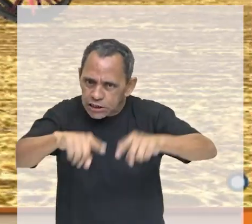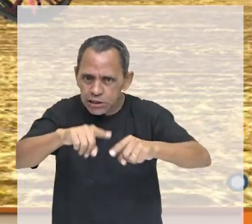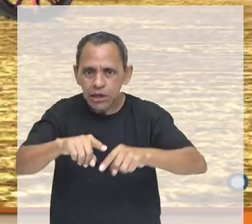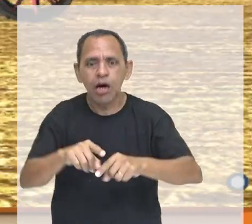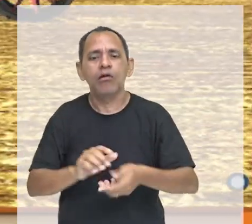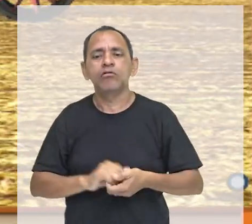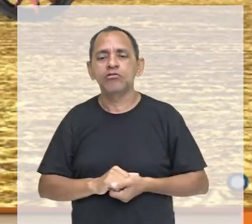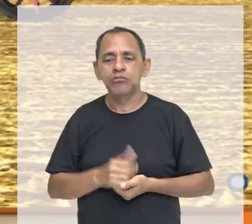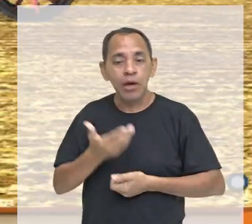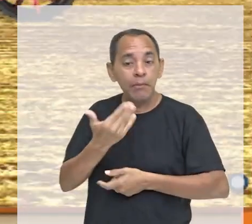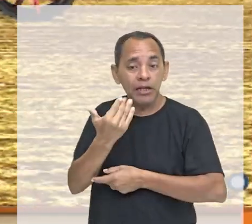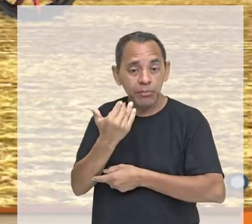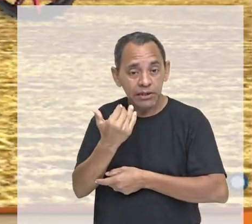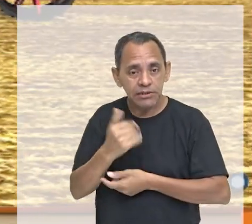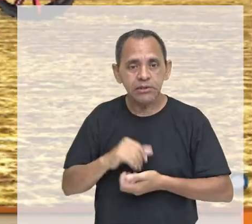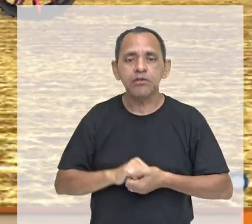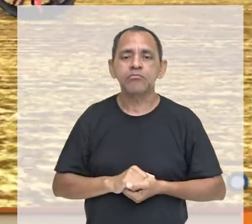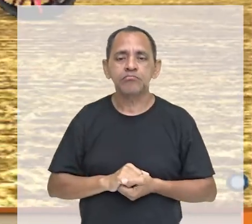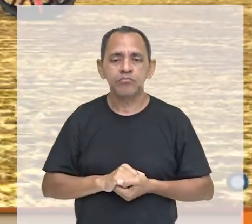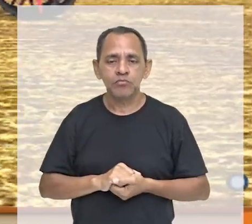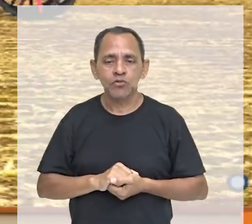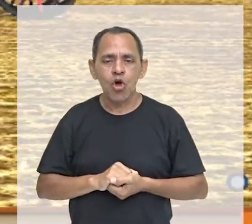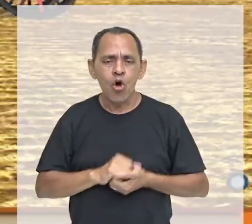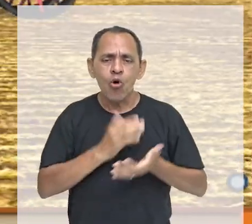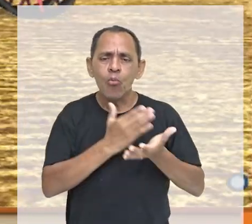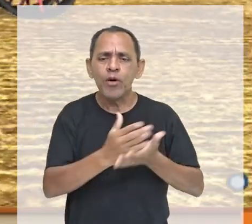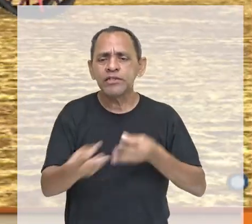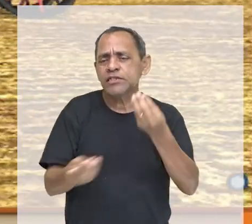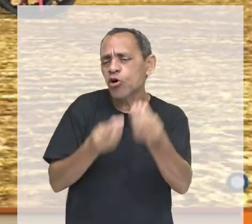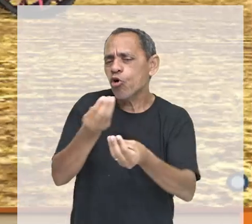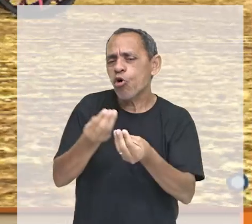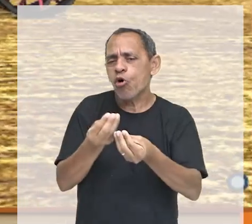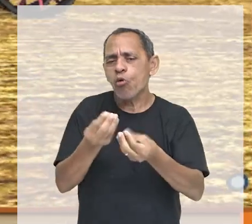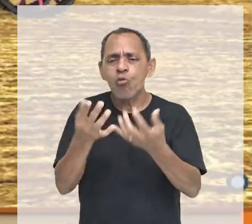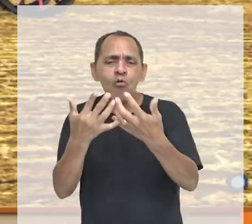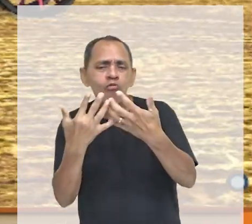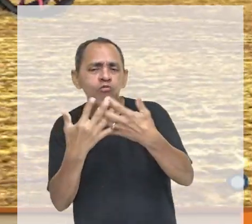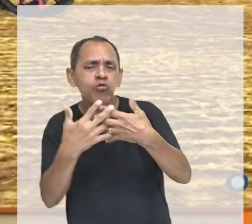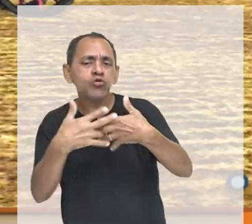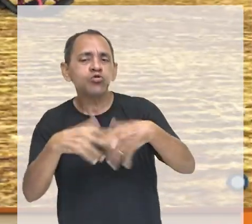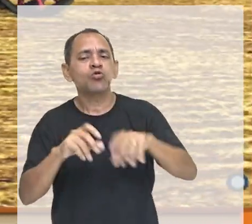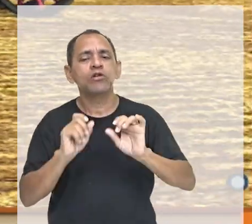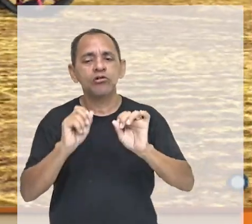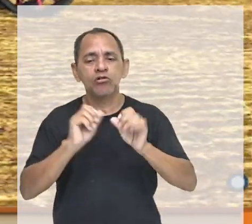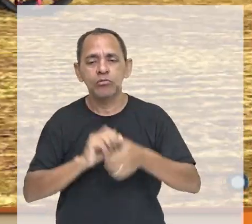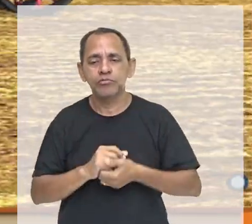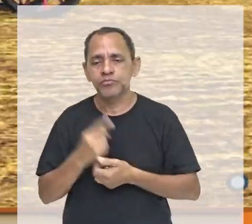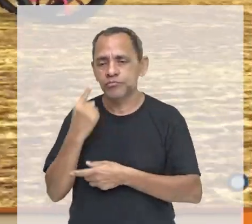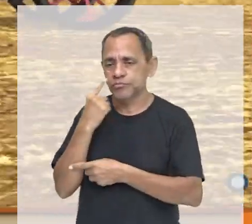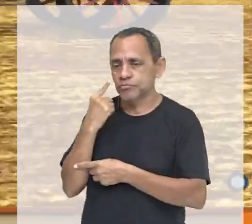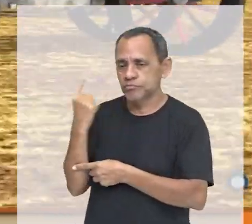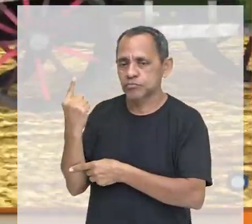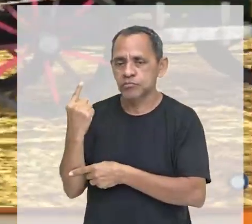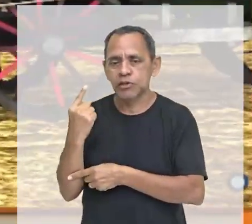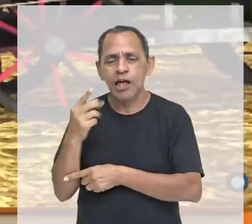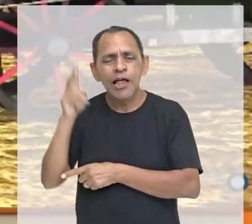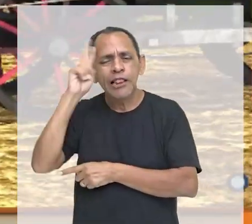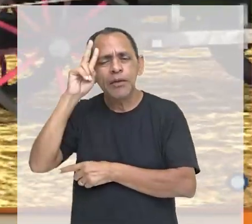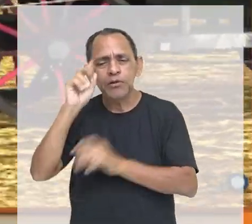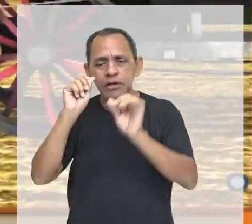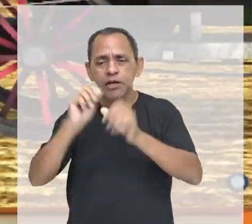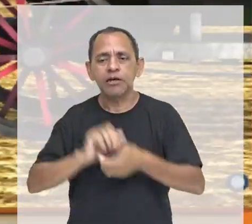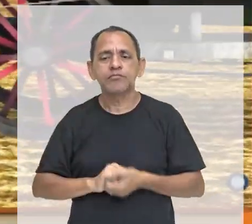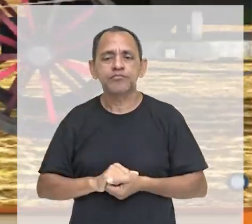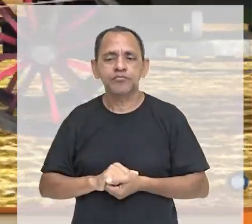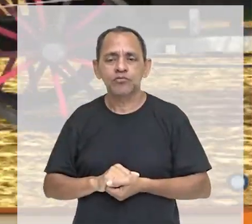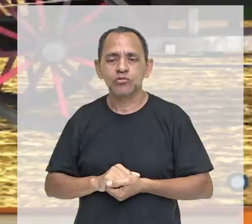de funcionamento a vapor, tá? Olha ali a frente dele, né, realmente lembra uma